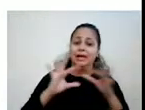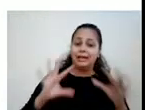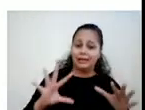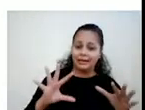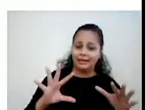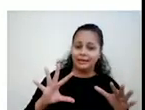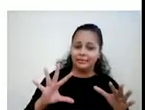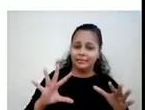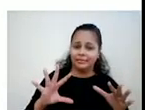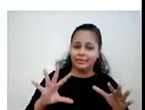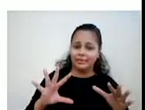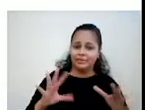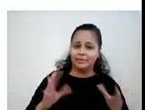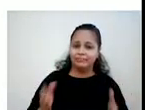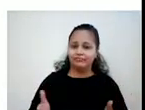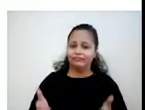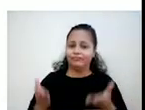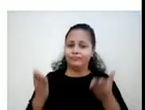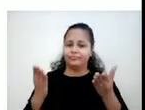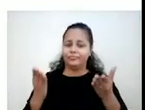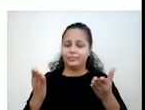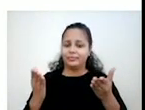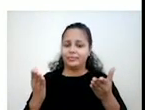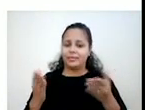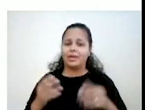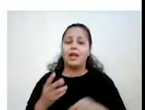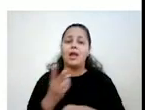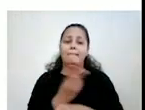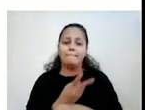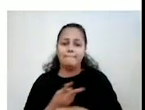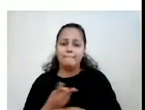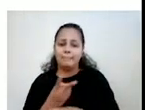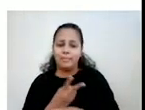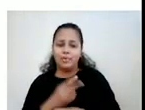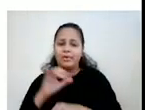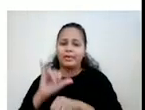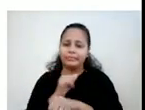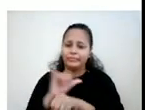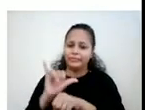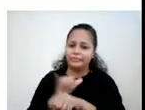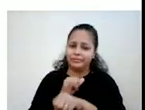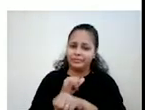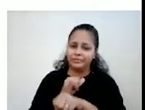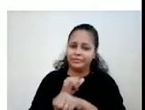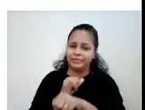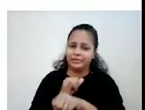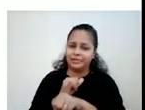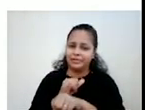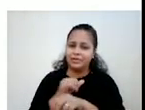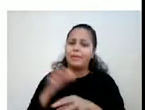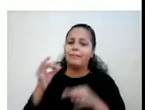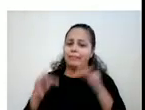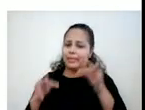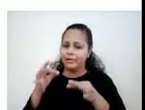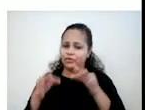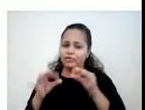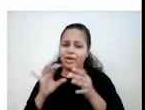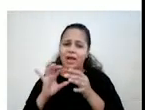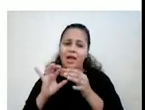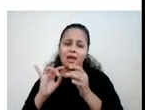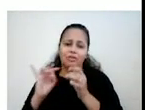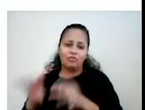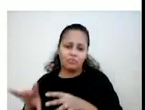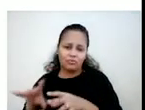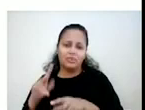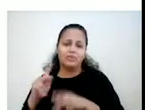brancos, levou grupos da elite a buscar novas estratégias para justificar a exclusão